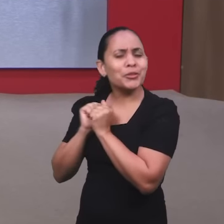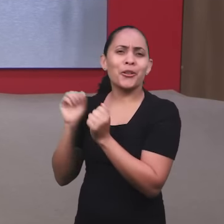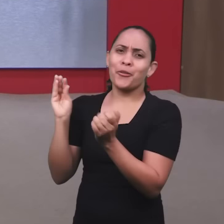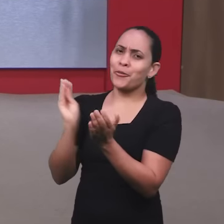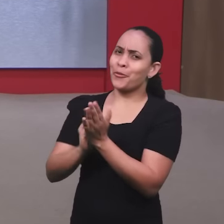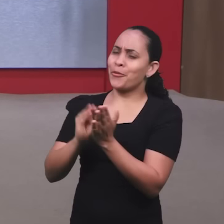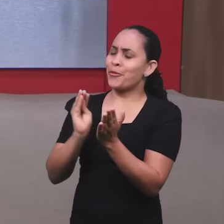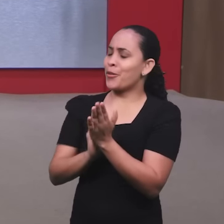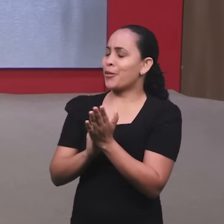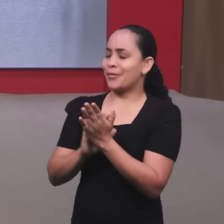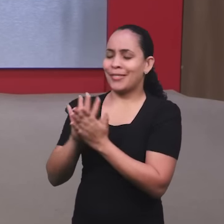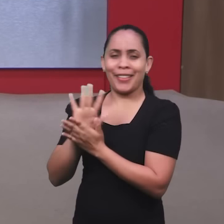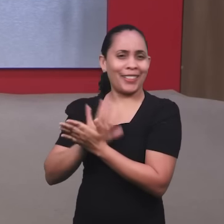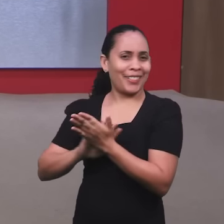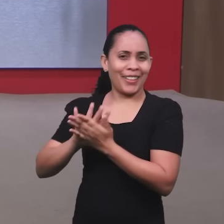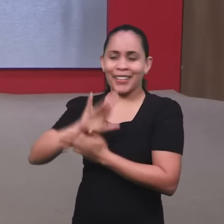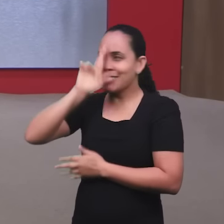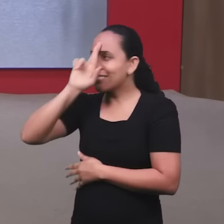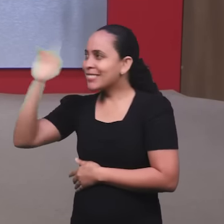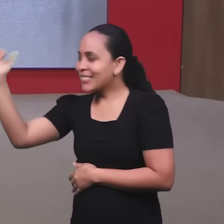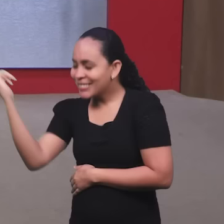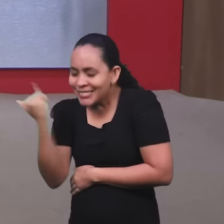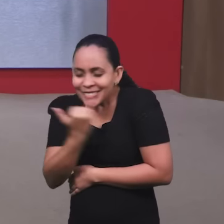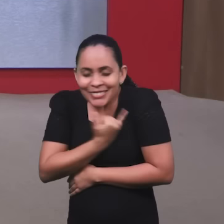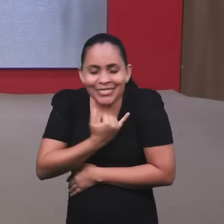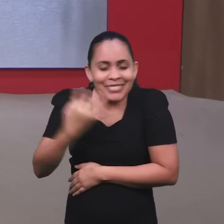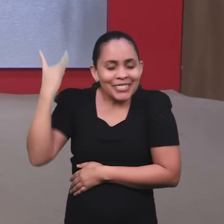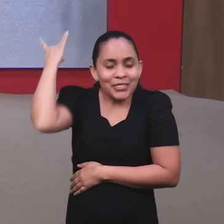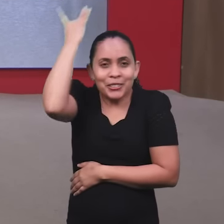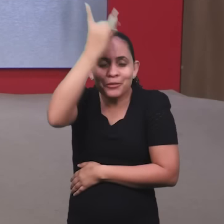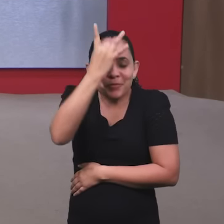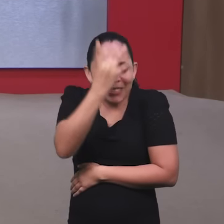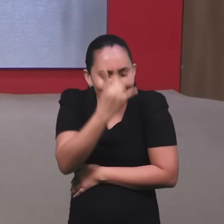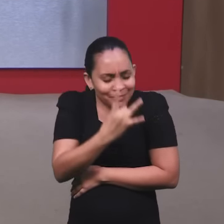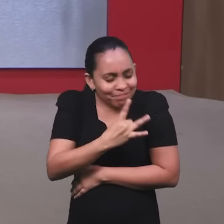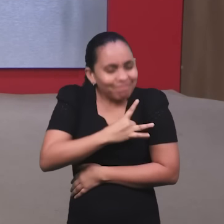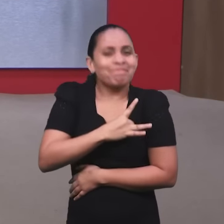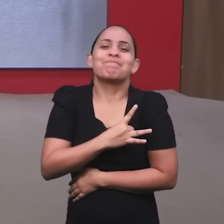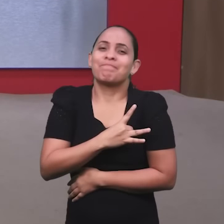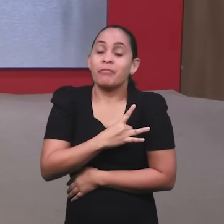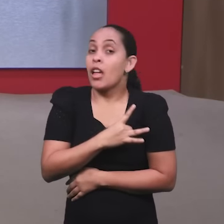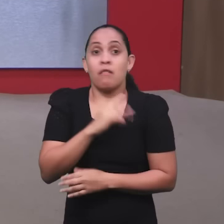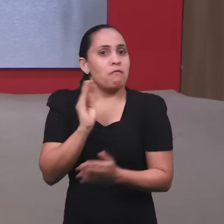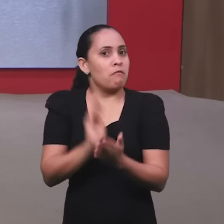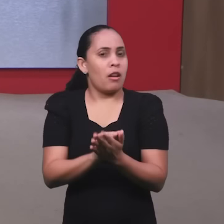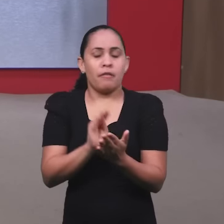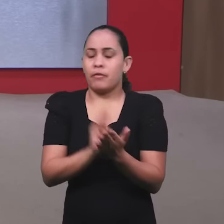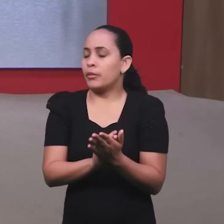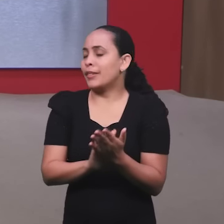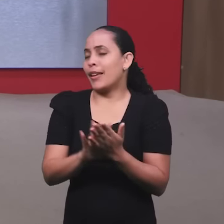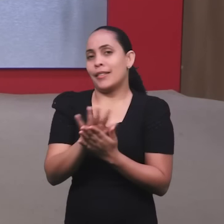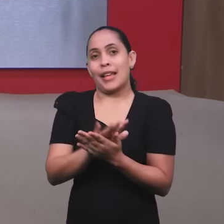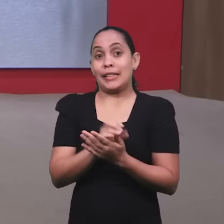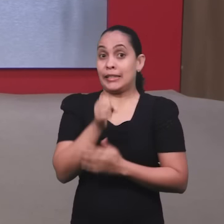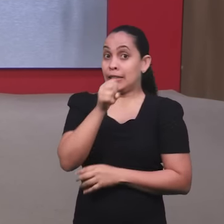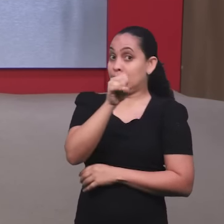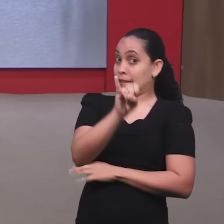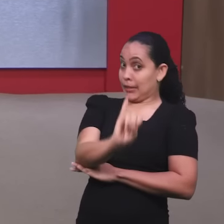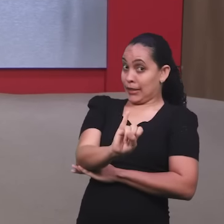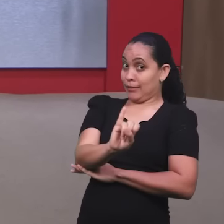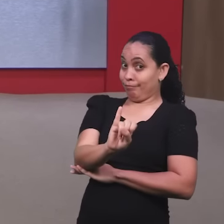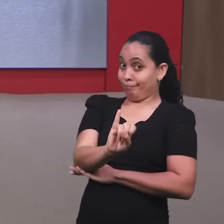voz, a presença do Espírito Santo, nada disso lhe faltará se ele